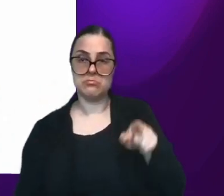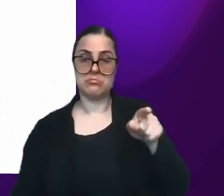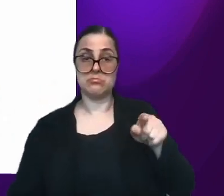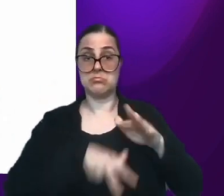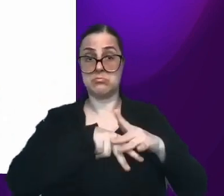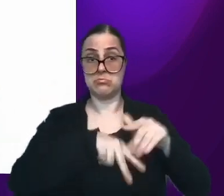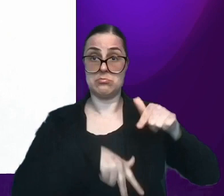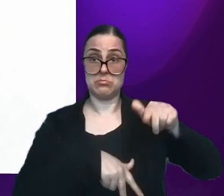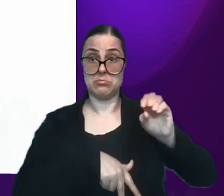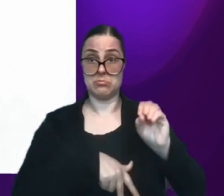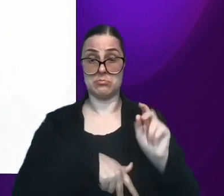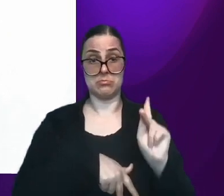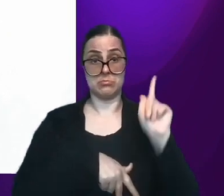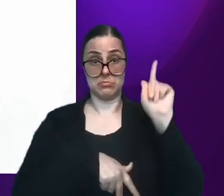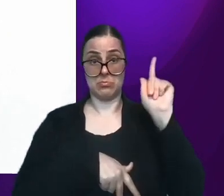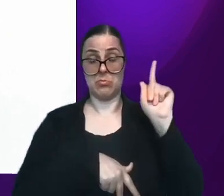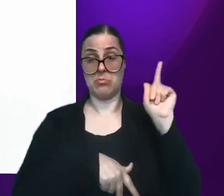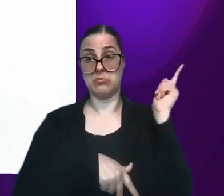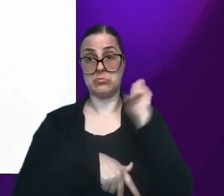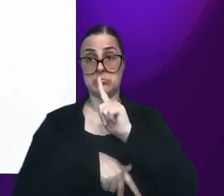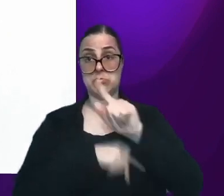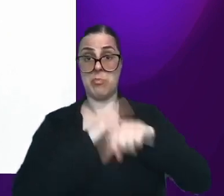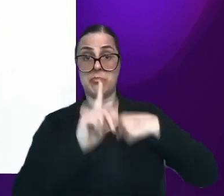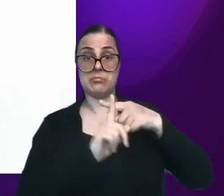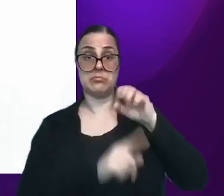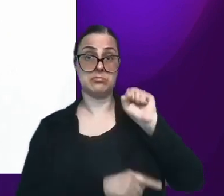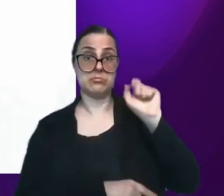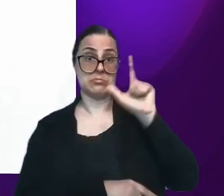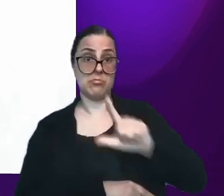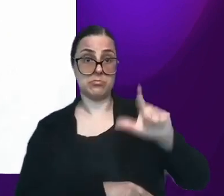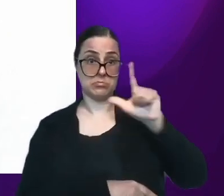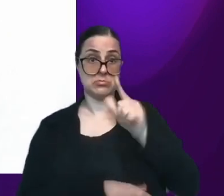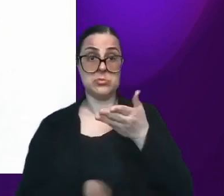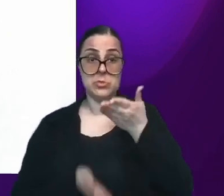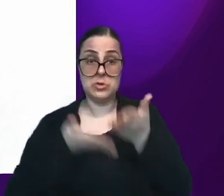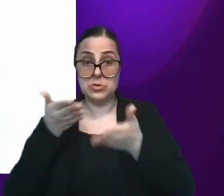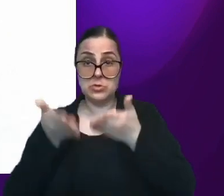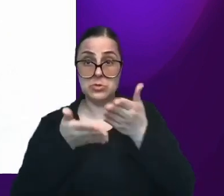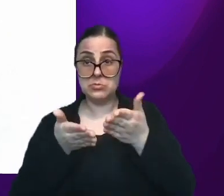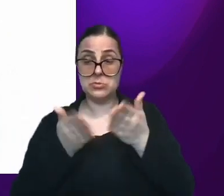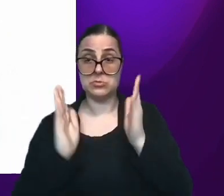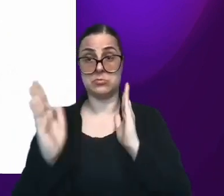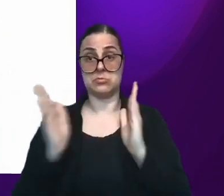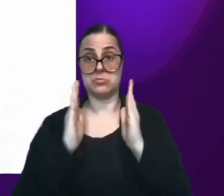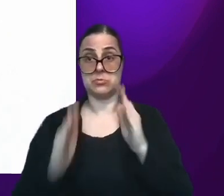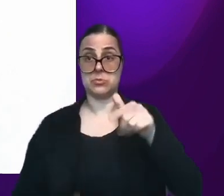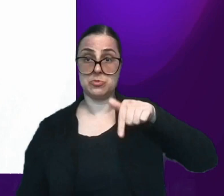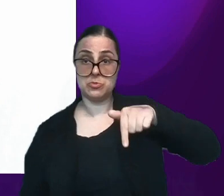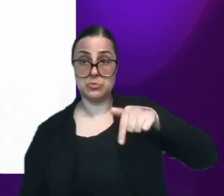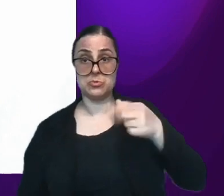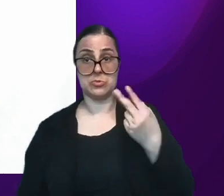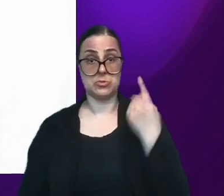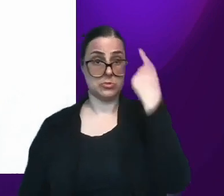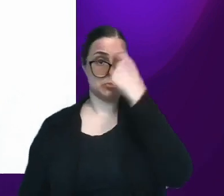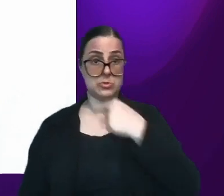8 litros, vai fazer uma terapia contínua em 72 horas, a gente faz um cálculo que daria 1,58 ml por